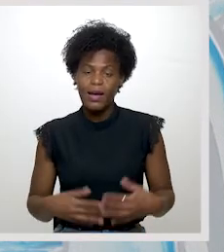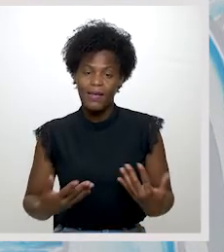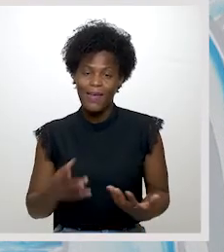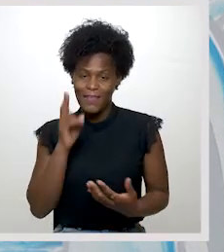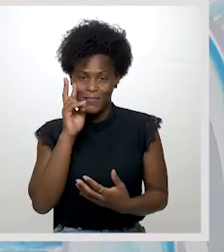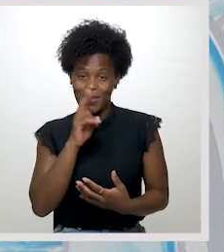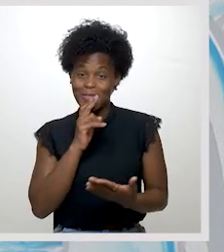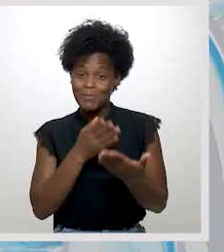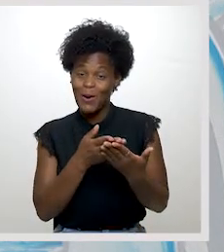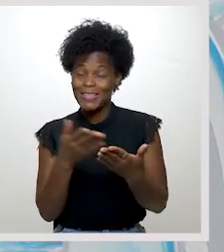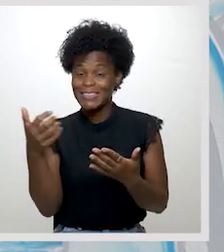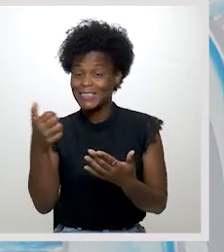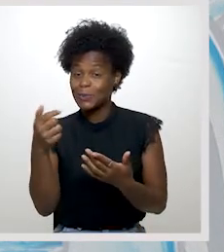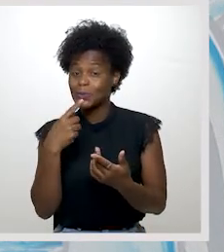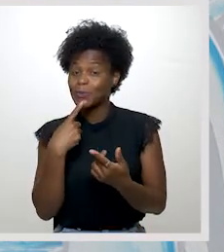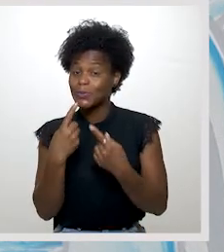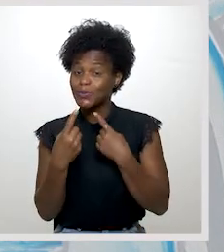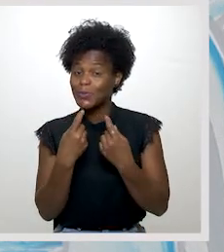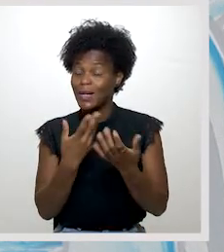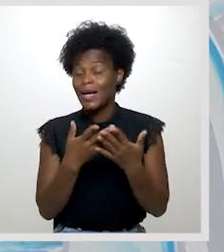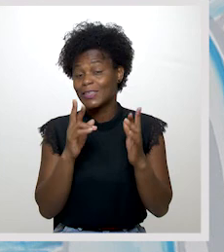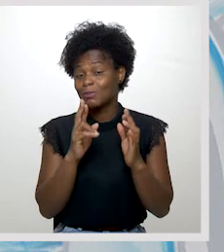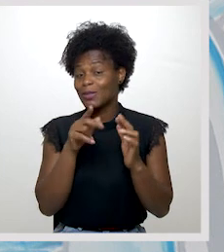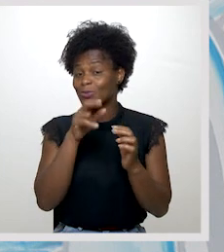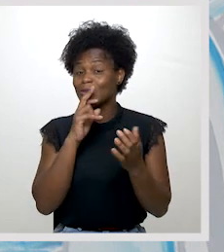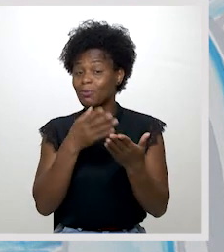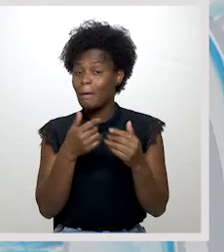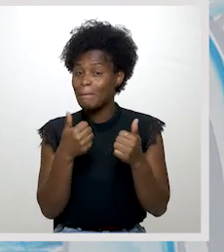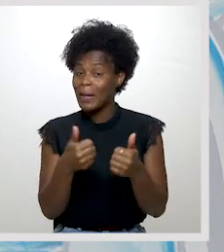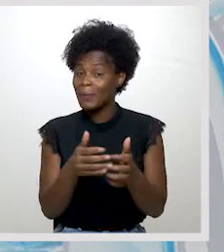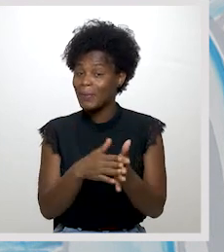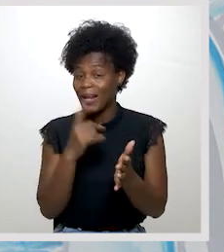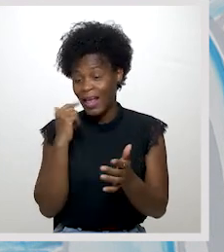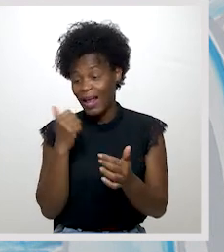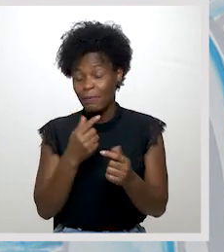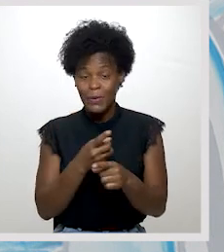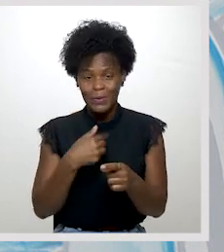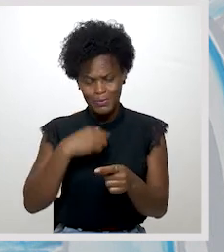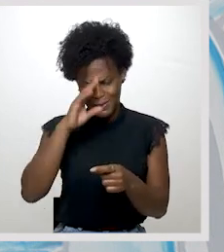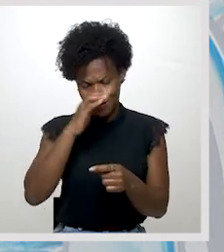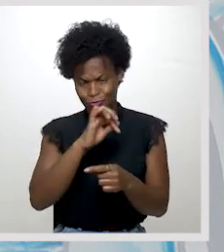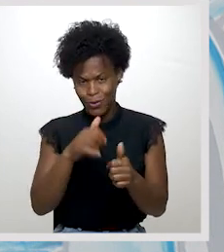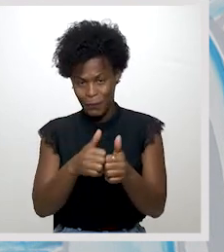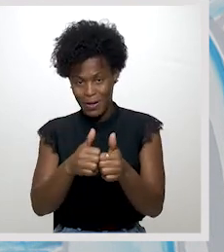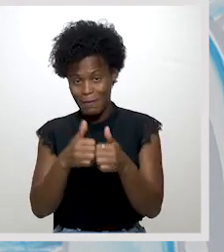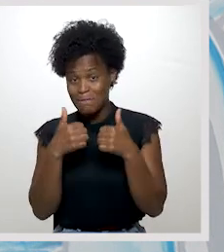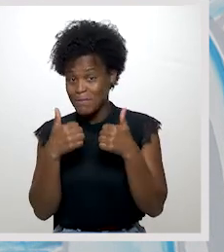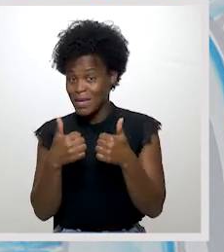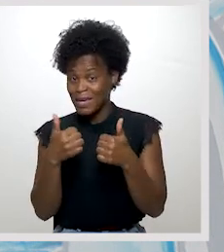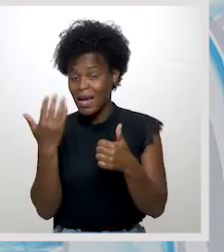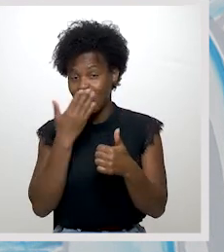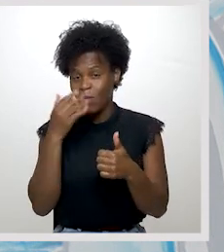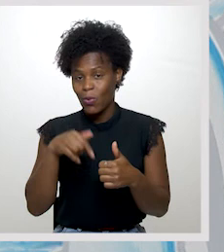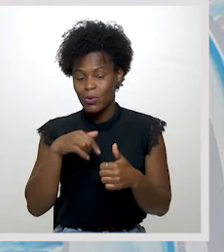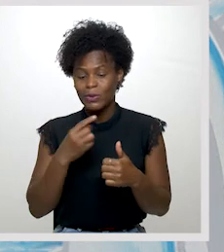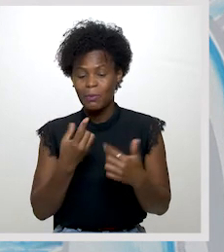Conferidas as 5 questões. Espero que tenham respondido bem a todas elas, porque sei que acompanharam muito bem aqui a